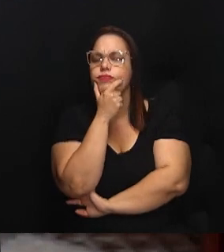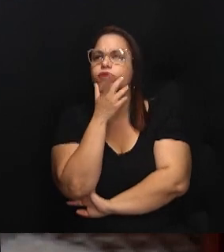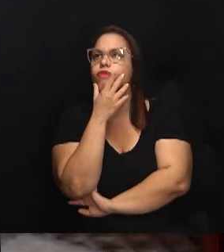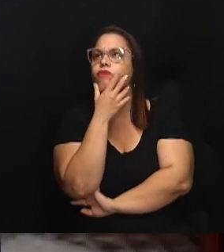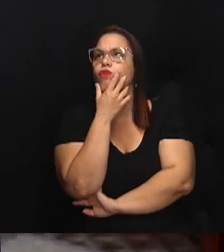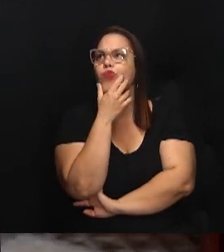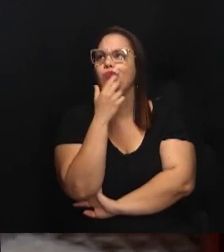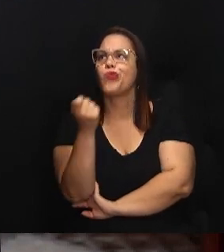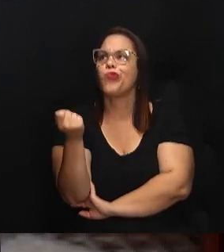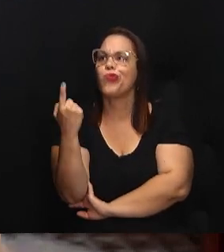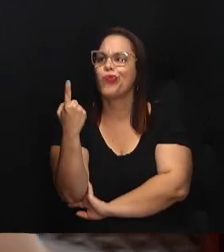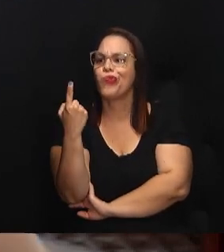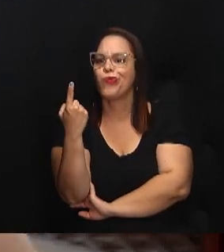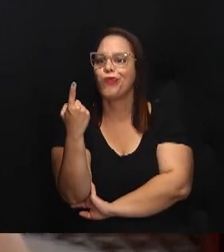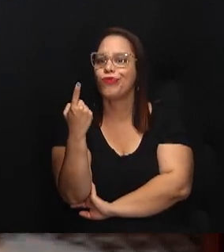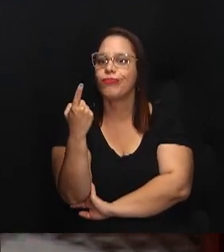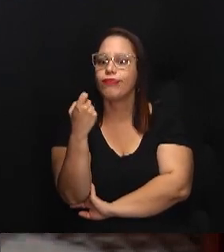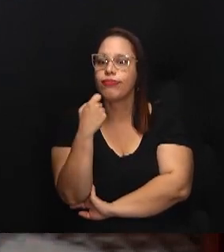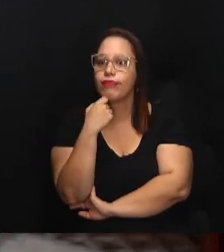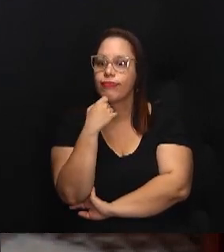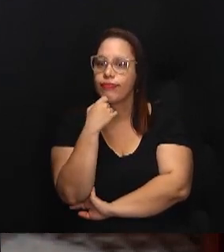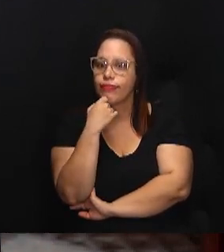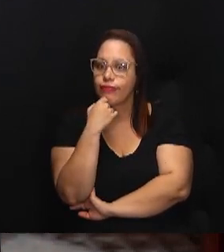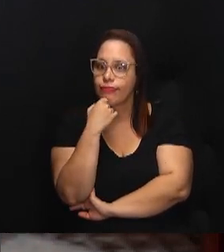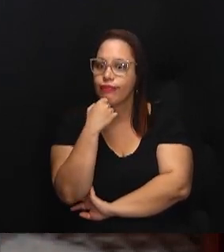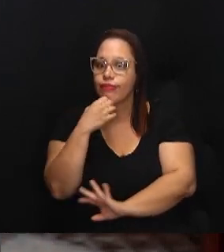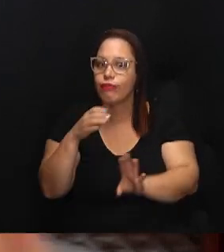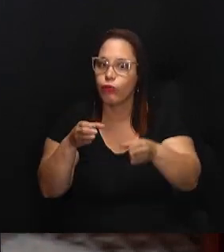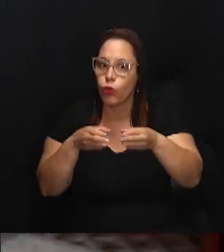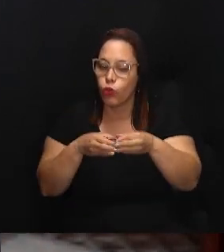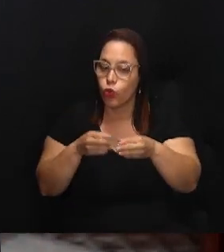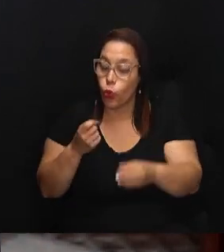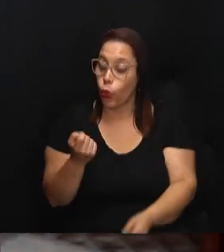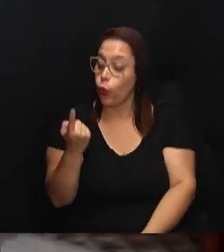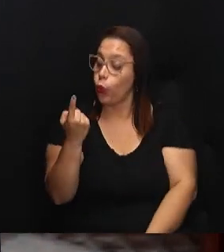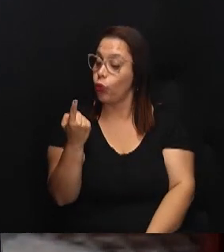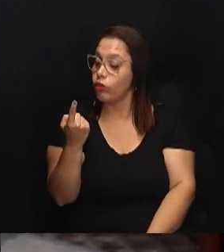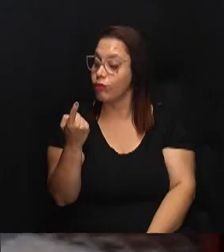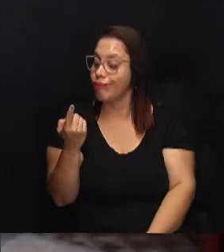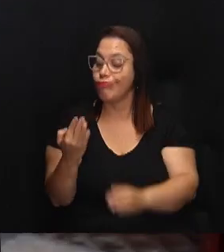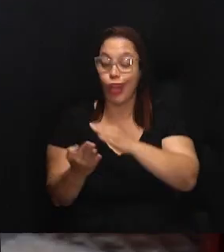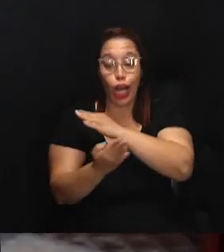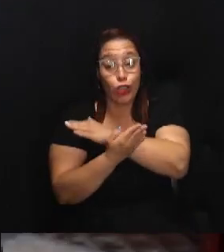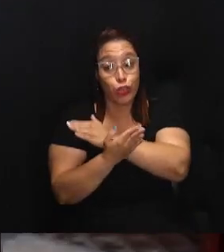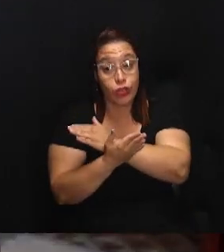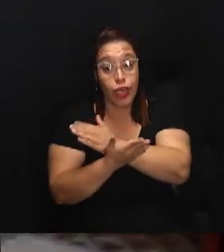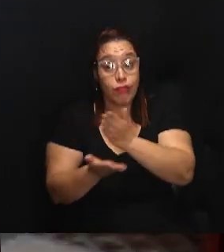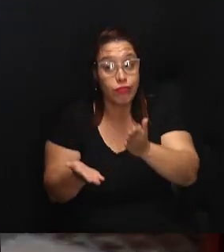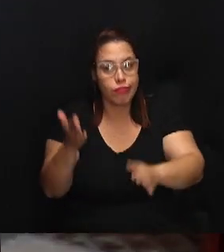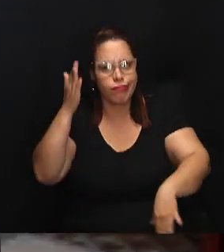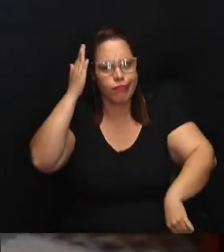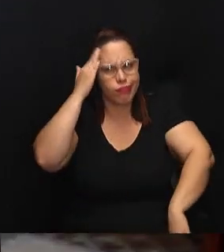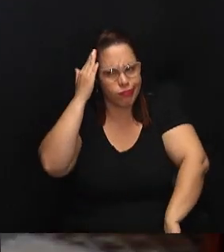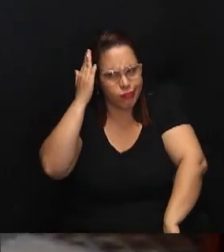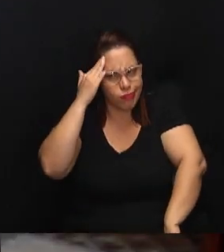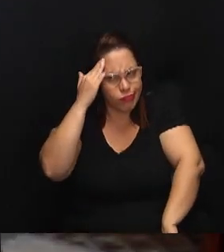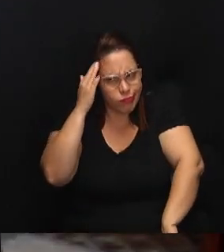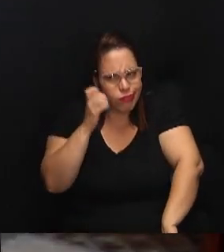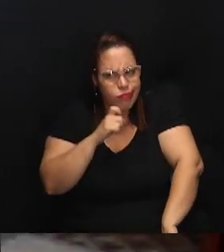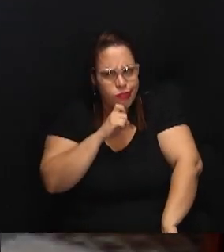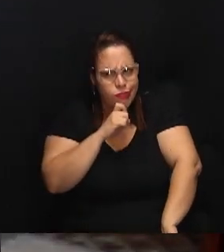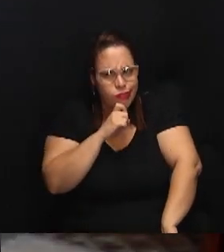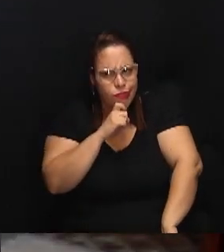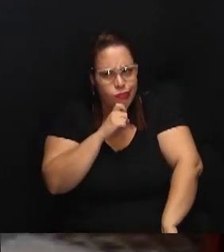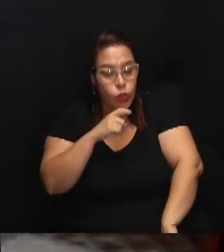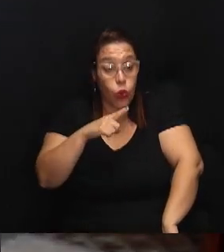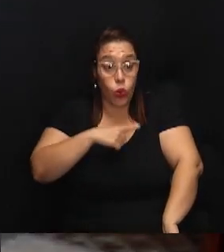forma única, uma solução única, multidisciplinar, mas única para a gente conseguir